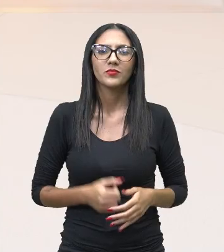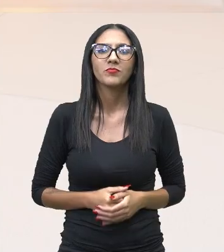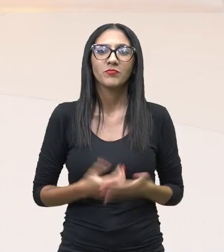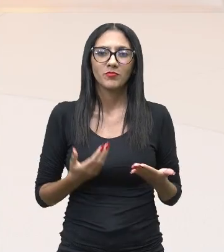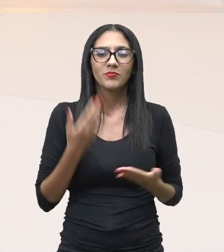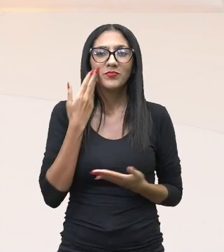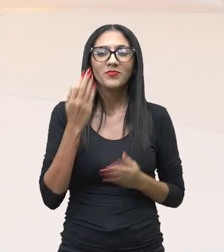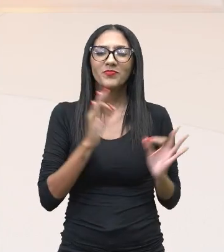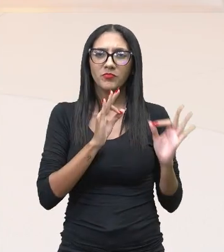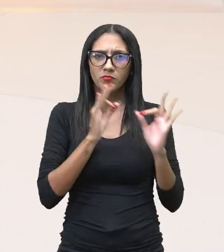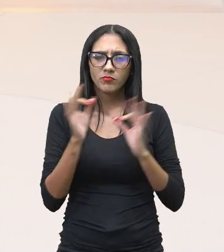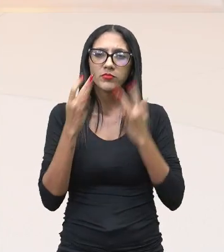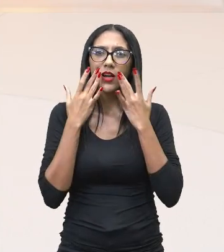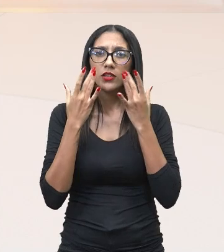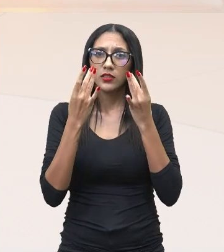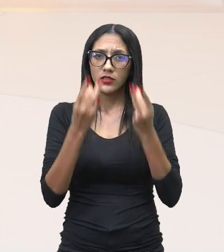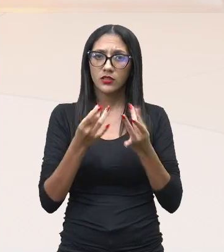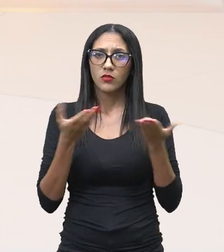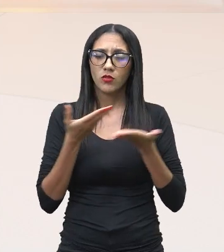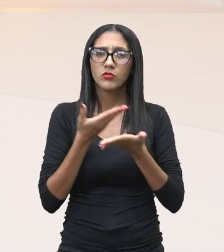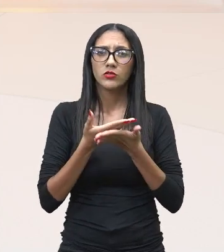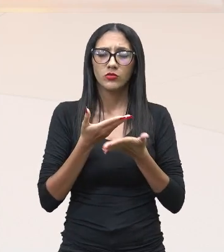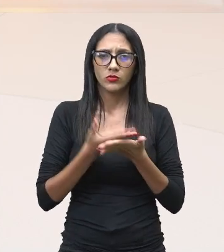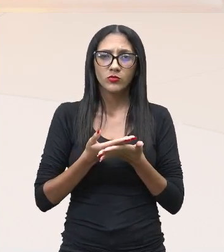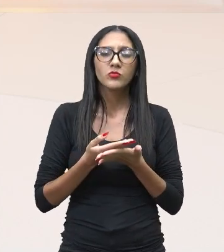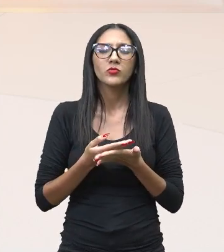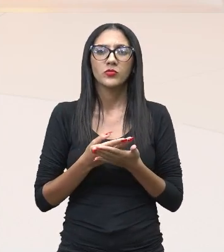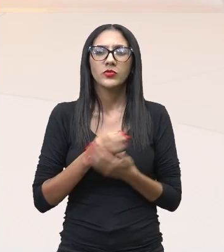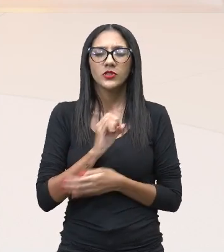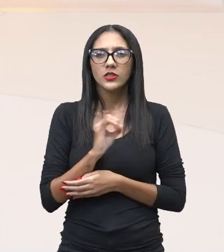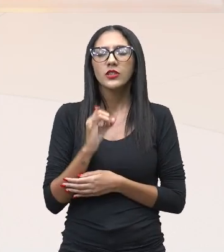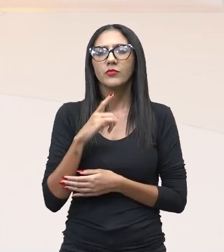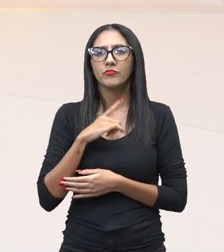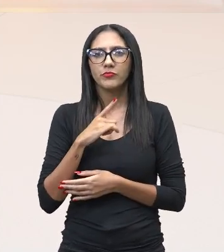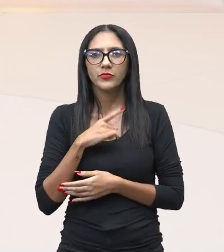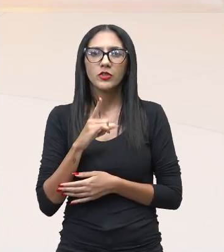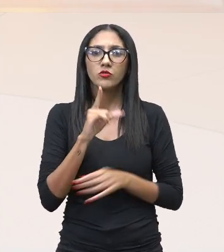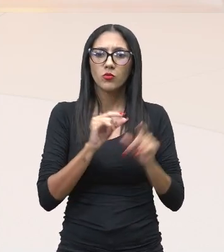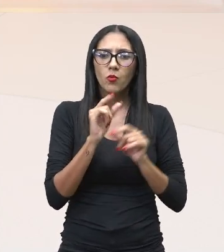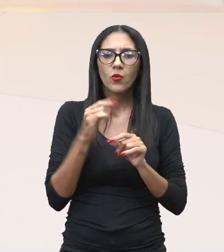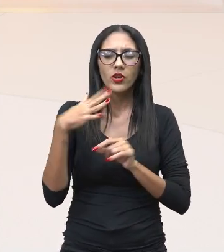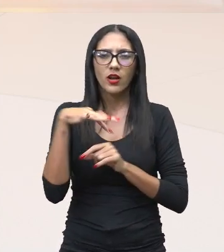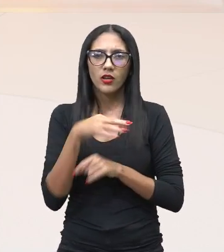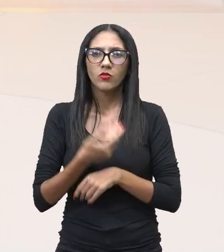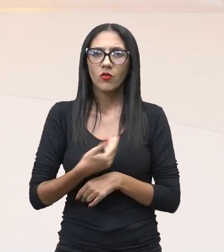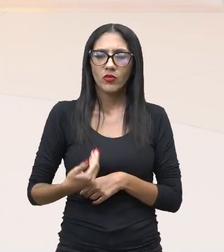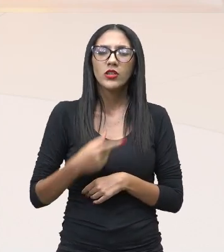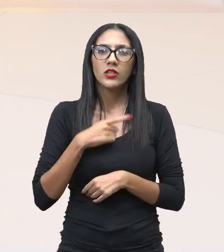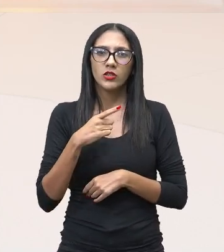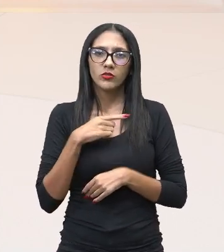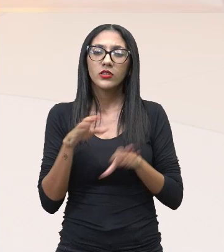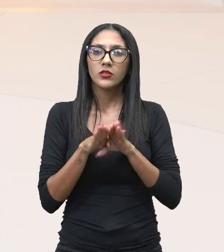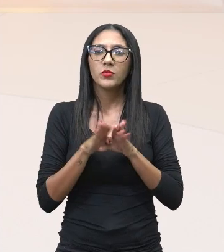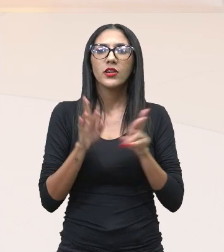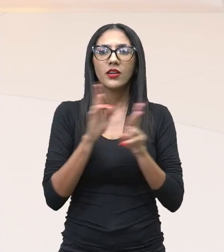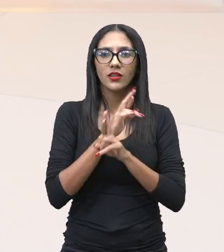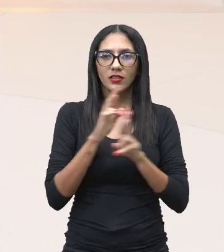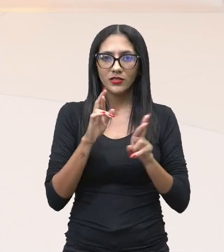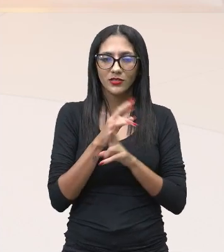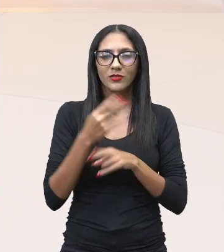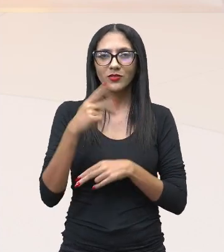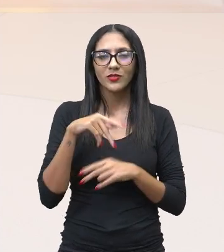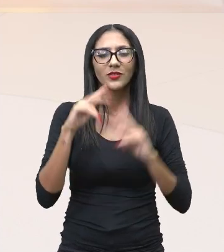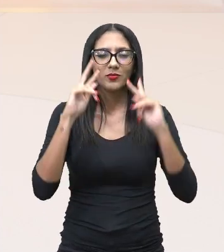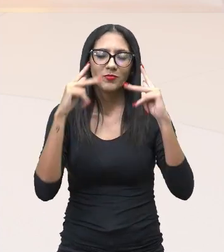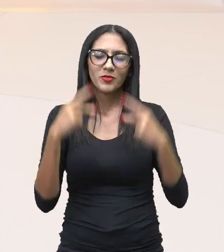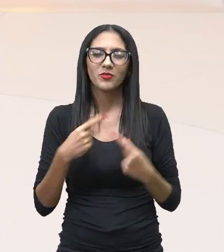Então, vamos prestar atenção porque as decisões tomadas, né, no nível federal acabam impactando aqui, ó, os seres vivos,